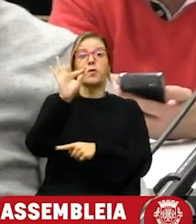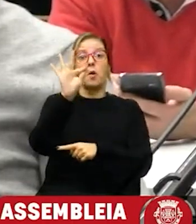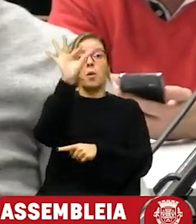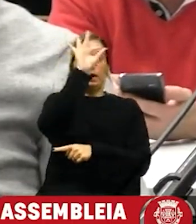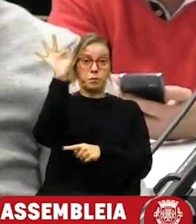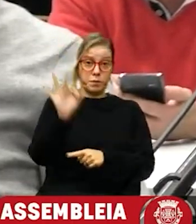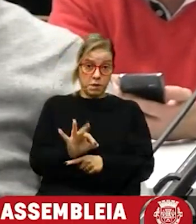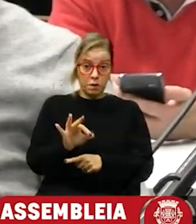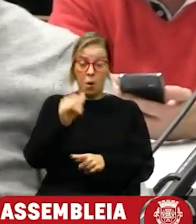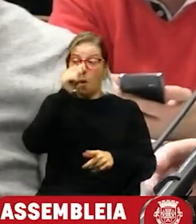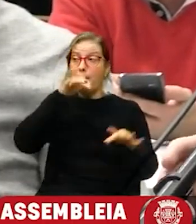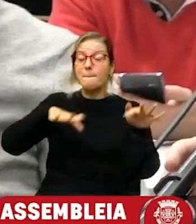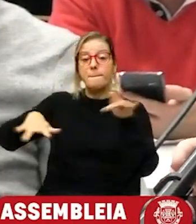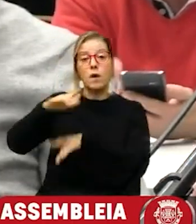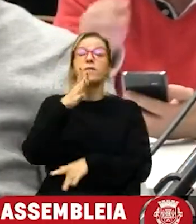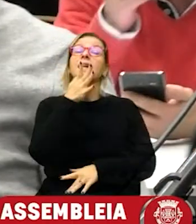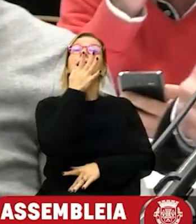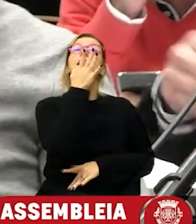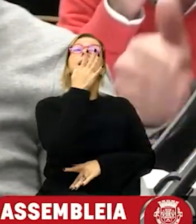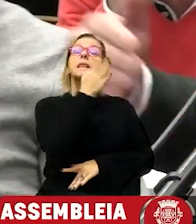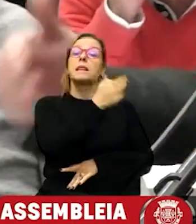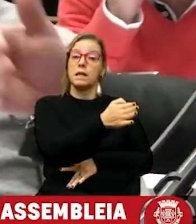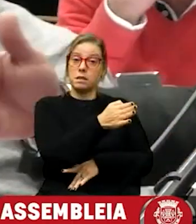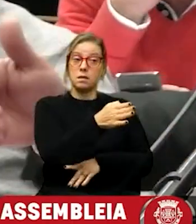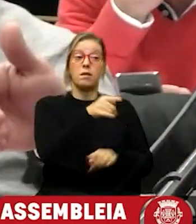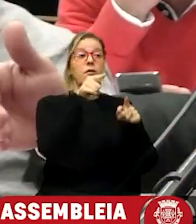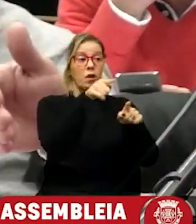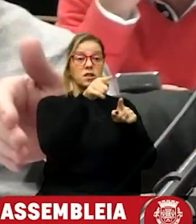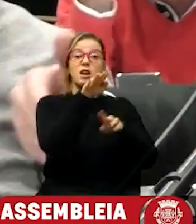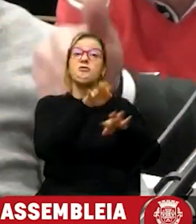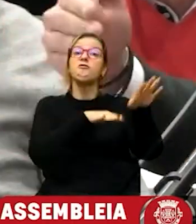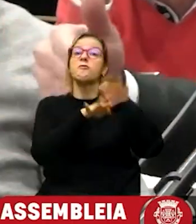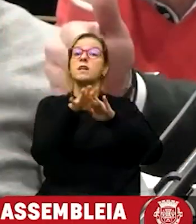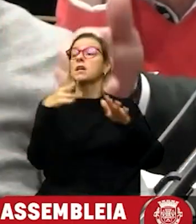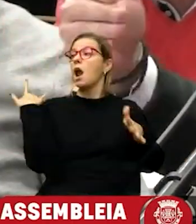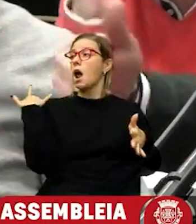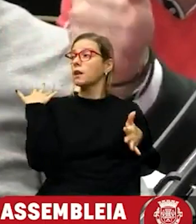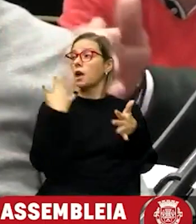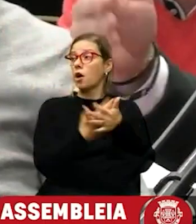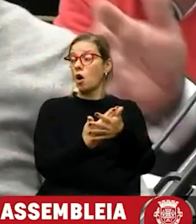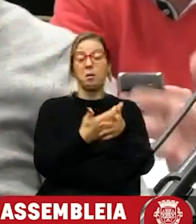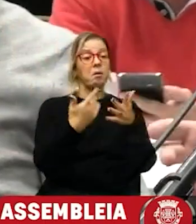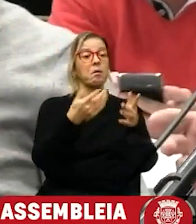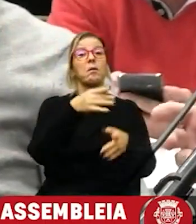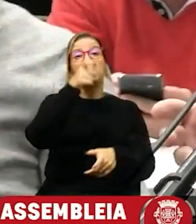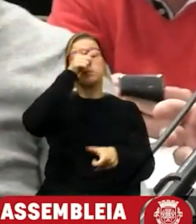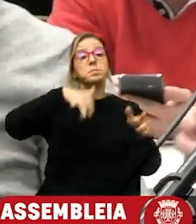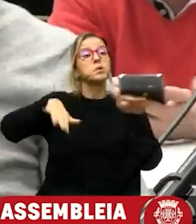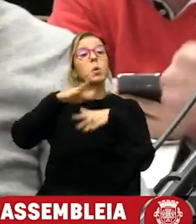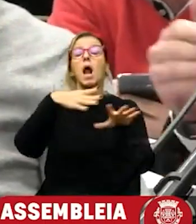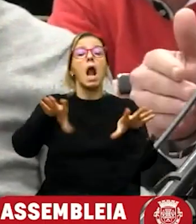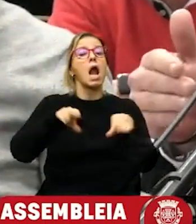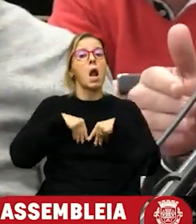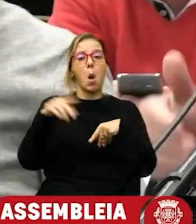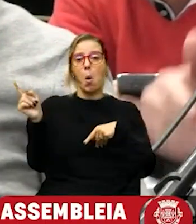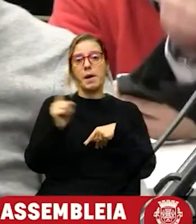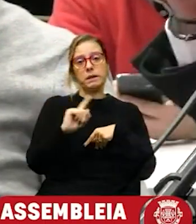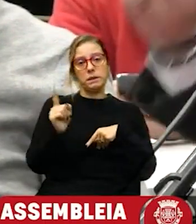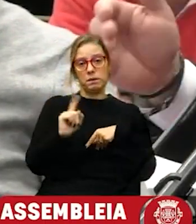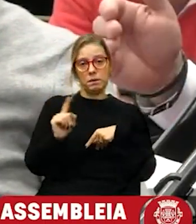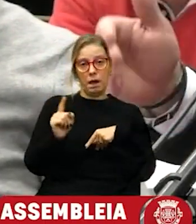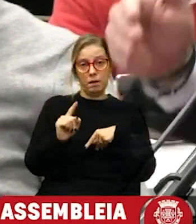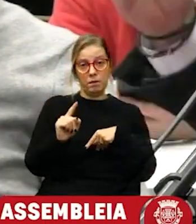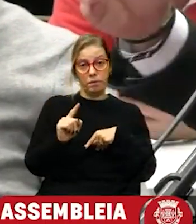Povo o povo o que disse ao partido comunista foi o que eles andaram a fazer o o povo não aceitou não aceitou